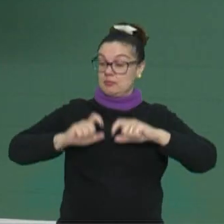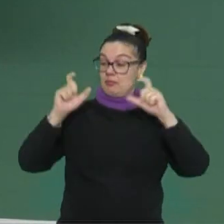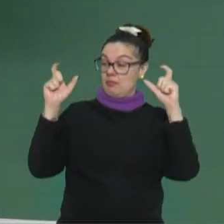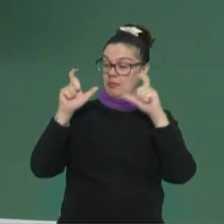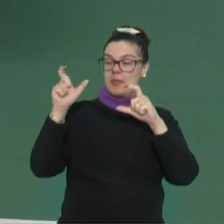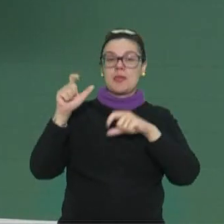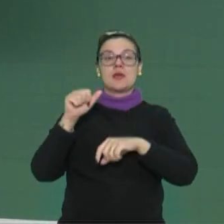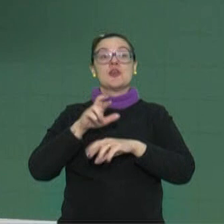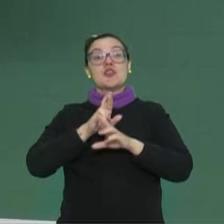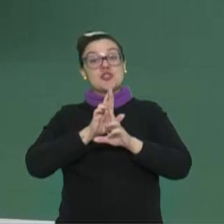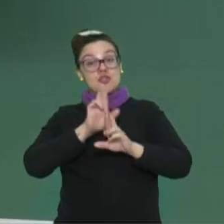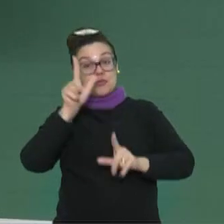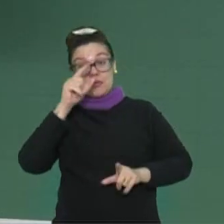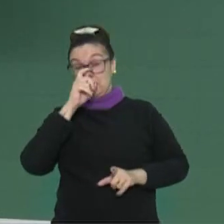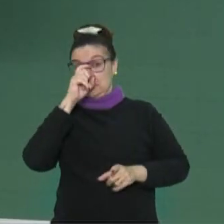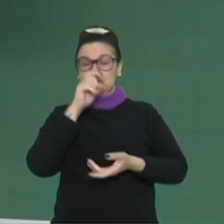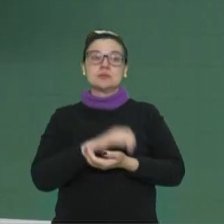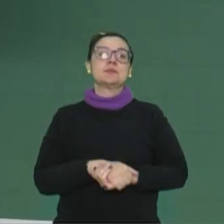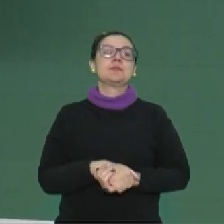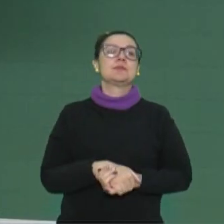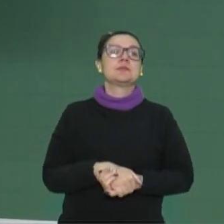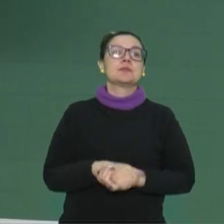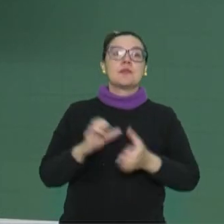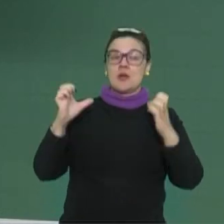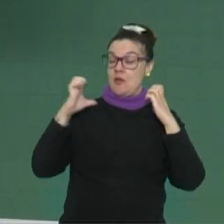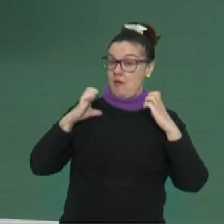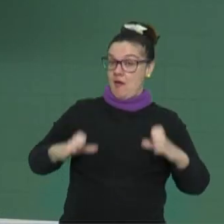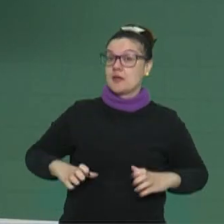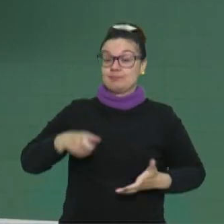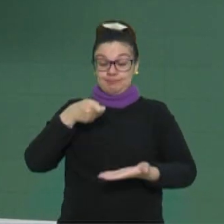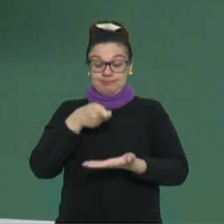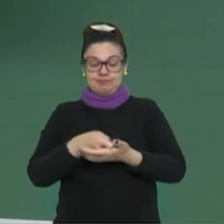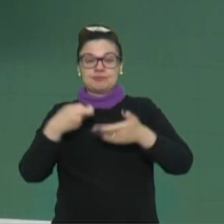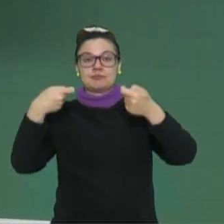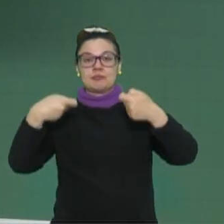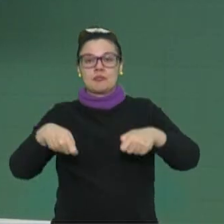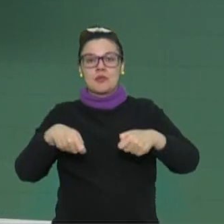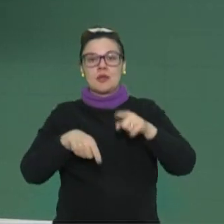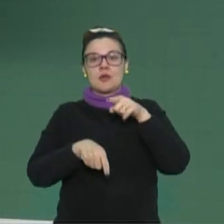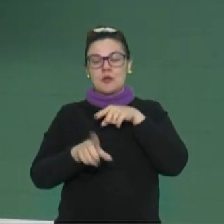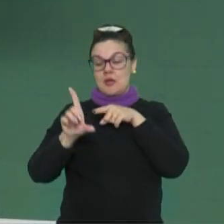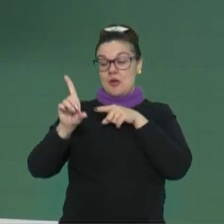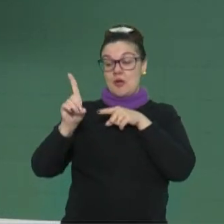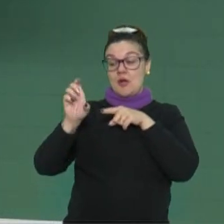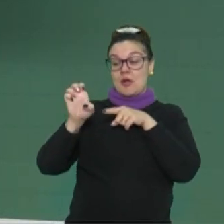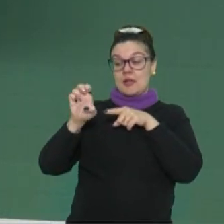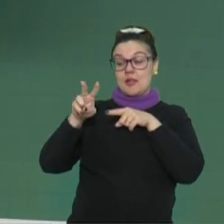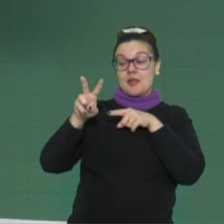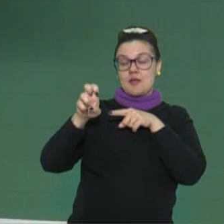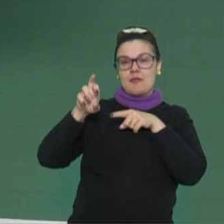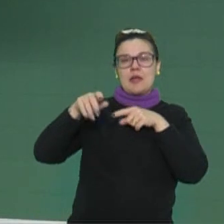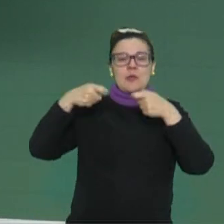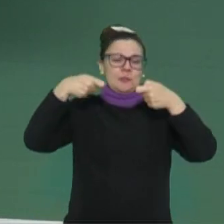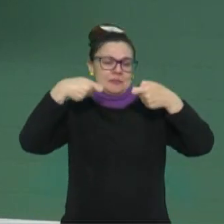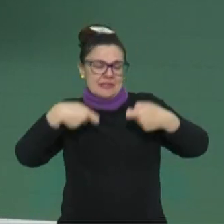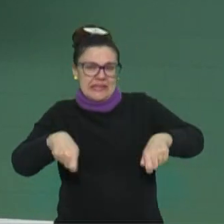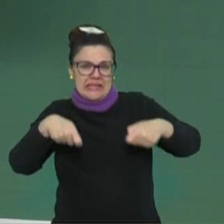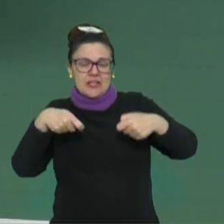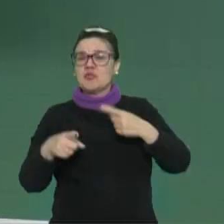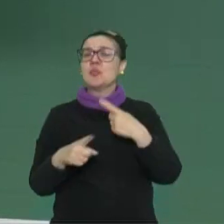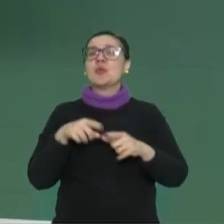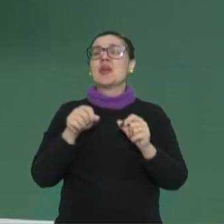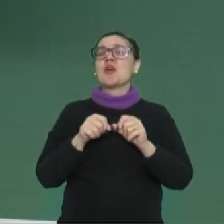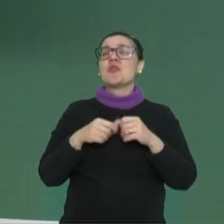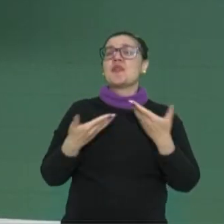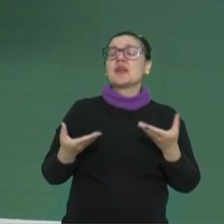algo um pouco diferente do que o Hume apresentou, a ética do dever. Devemos, eu devo, por que eu faço?